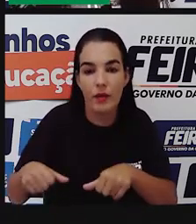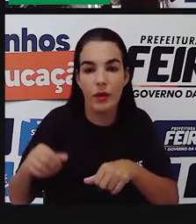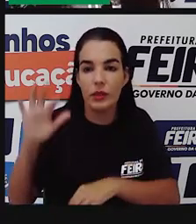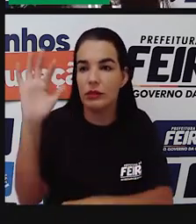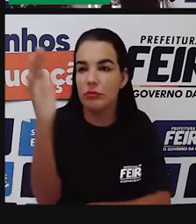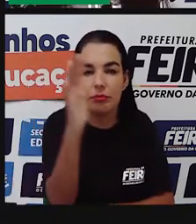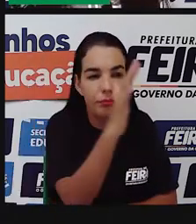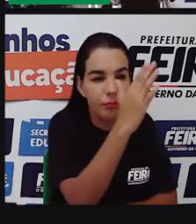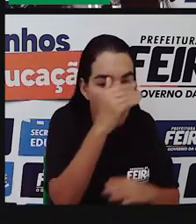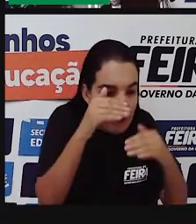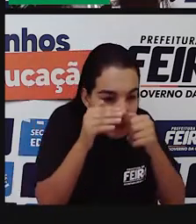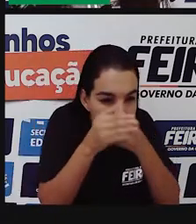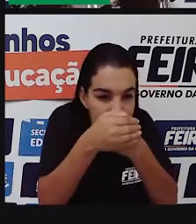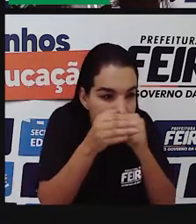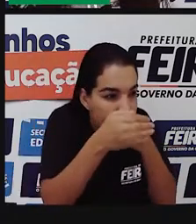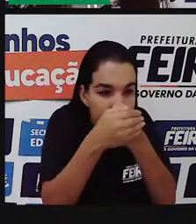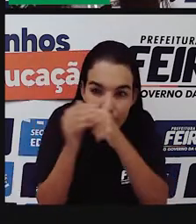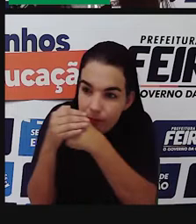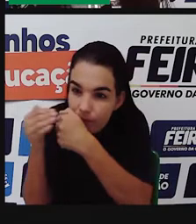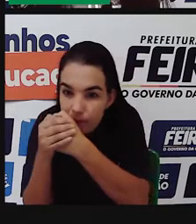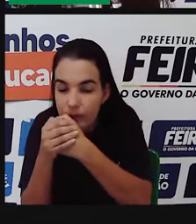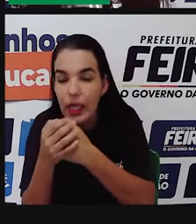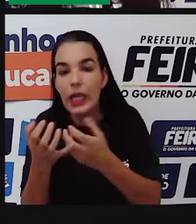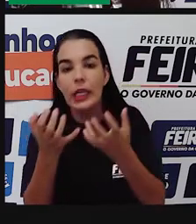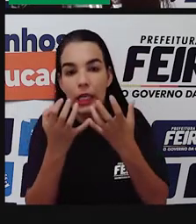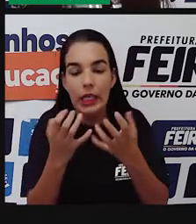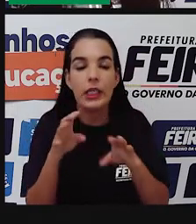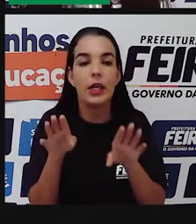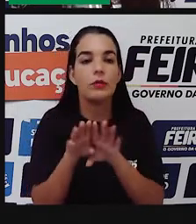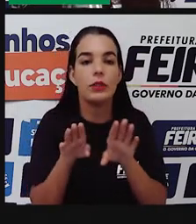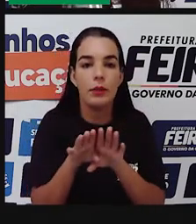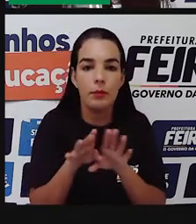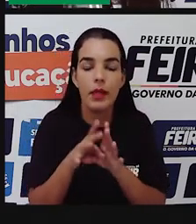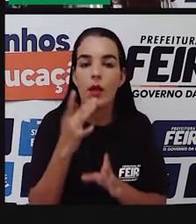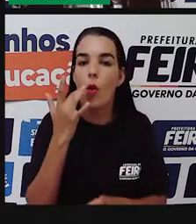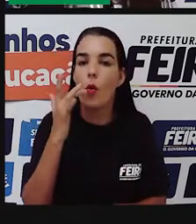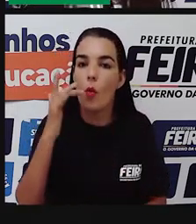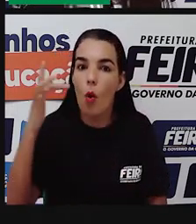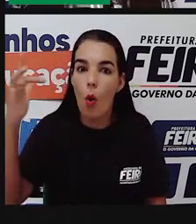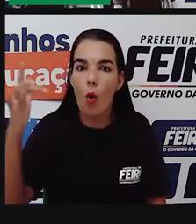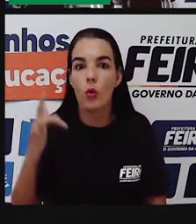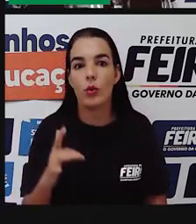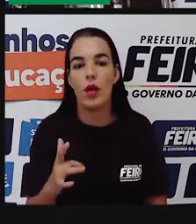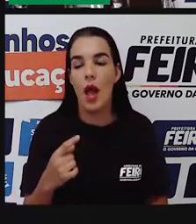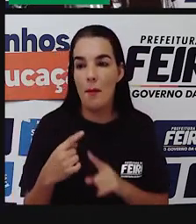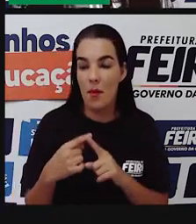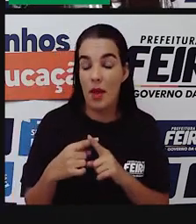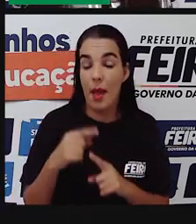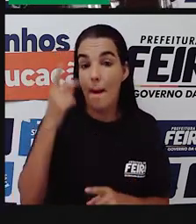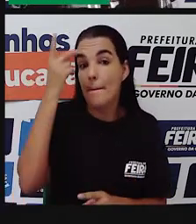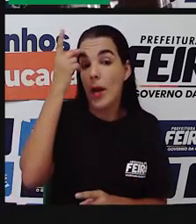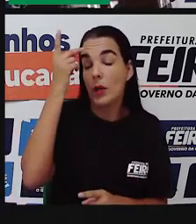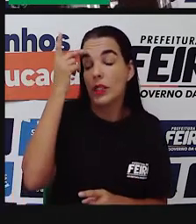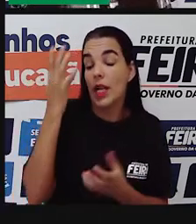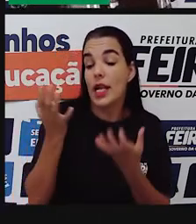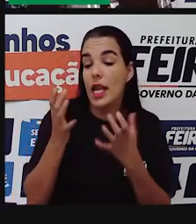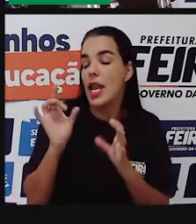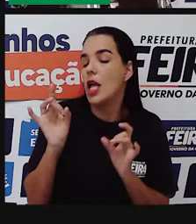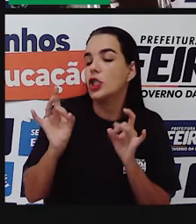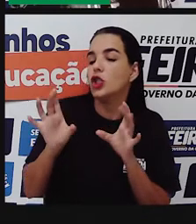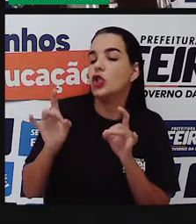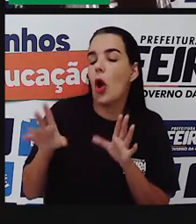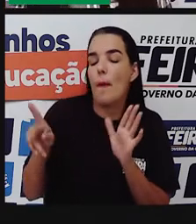frustrados, né? Obviamente, eles não estavam contentes com a situação, eles achavam que eles deveriam ter exclusividade no ouro, já que foram eles